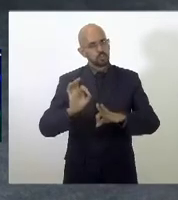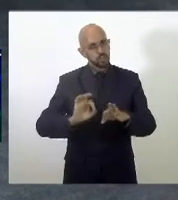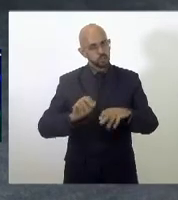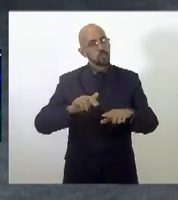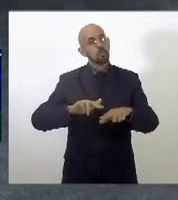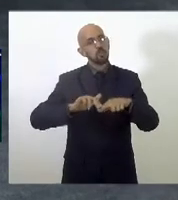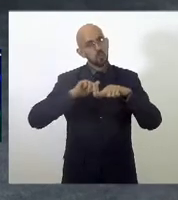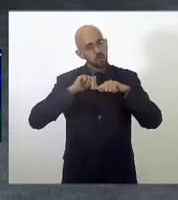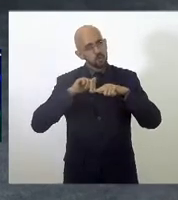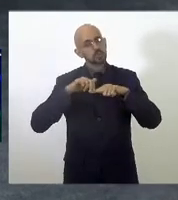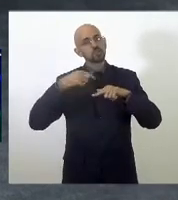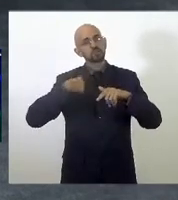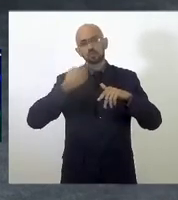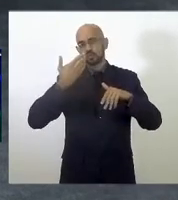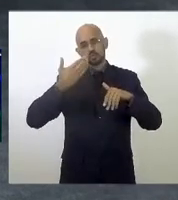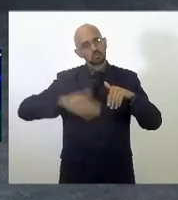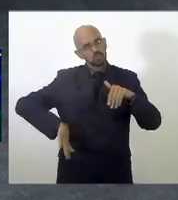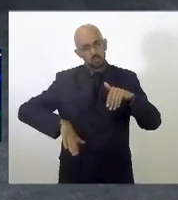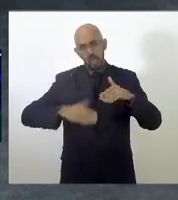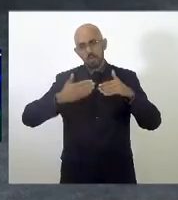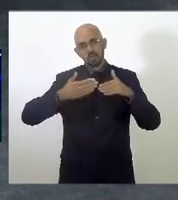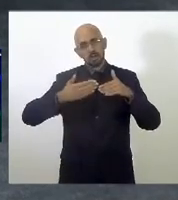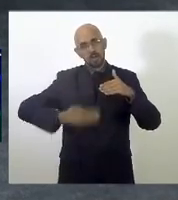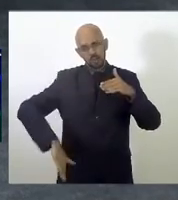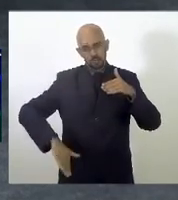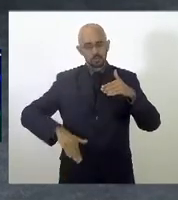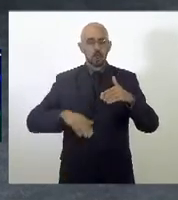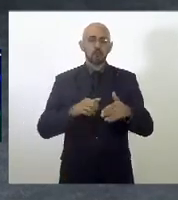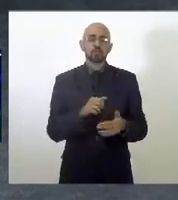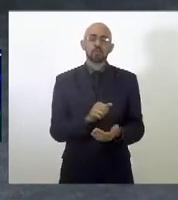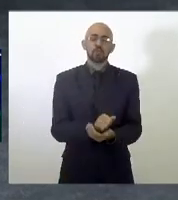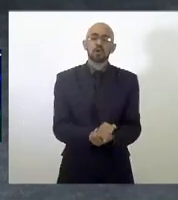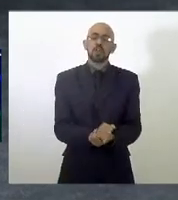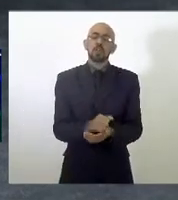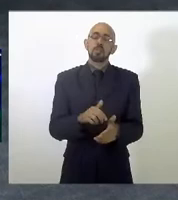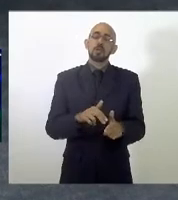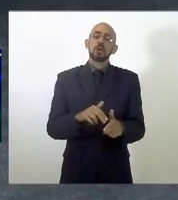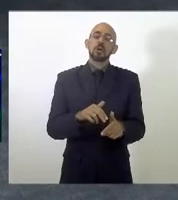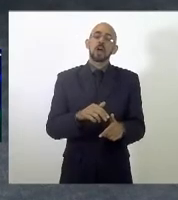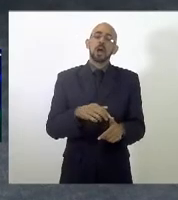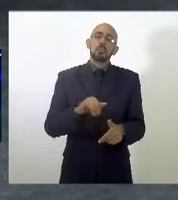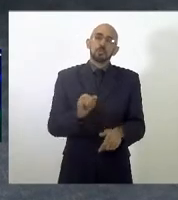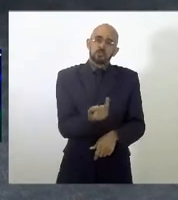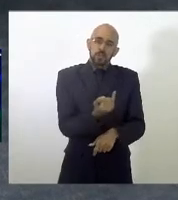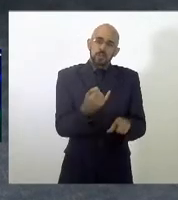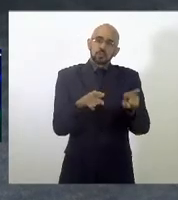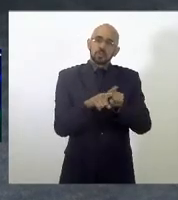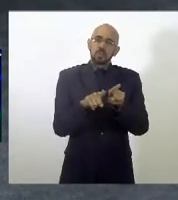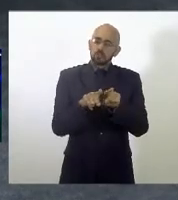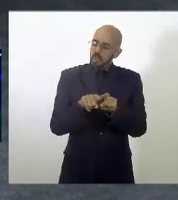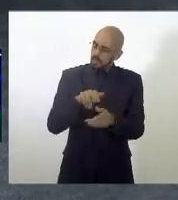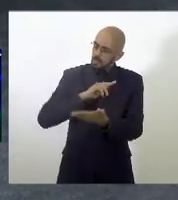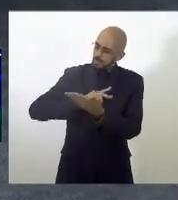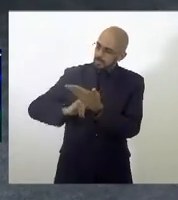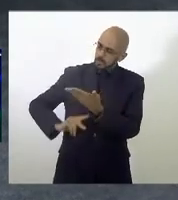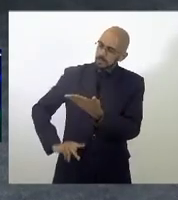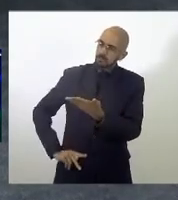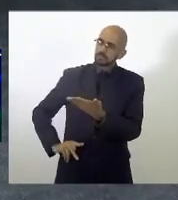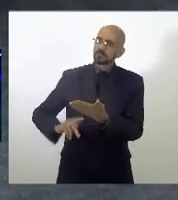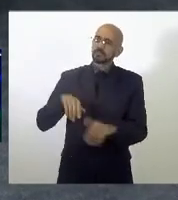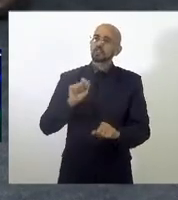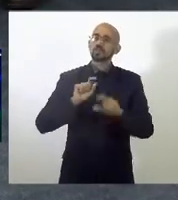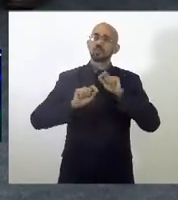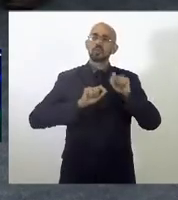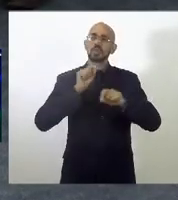qual são rejeitadas. Aproveito para reforçar, presidente, que o entendimento de que o Brasil